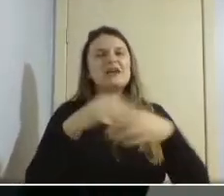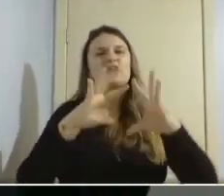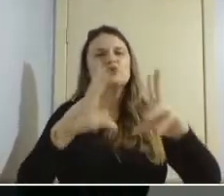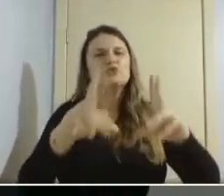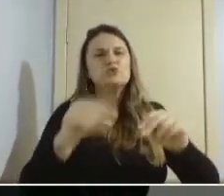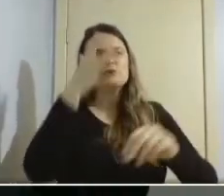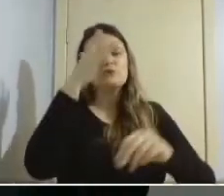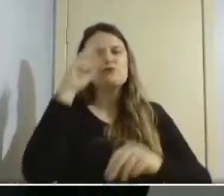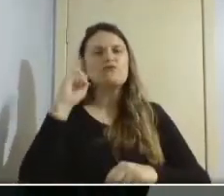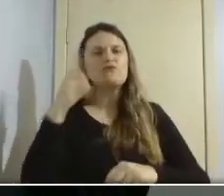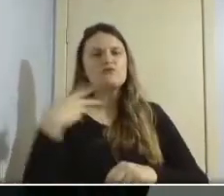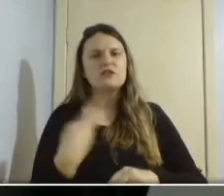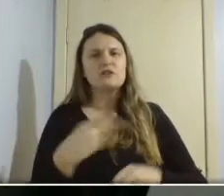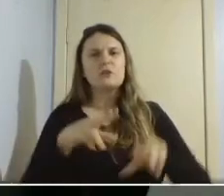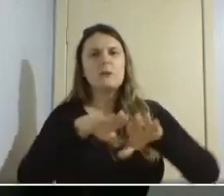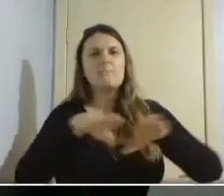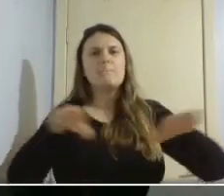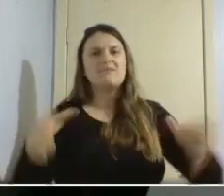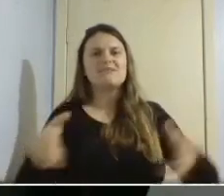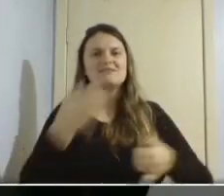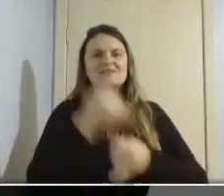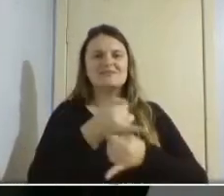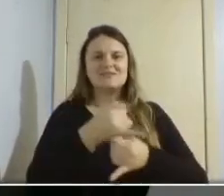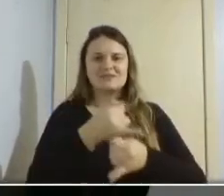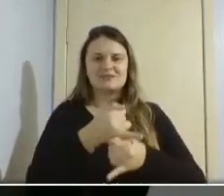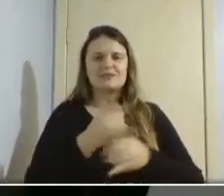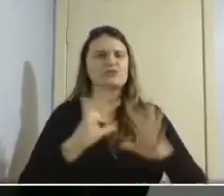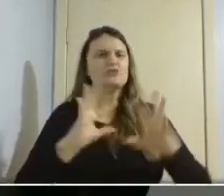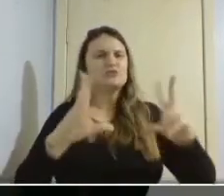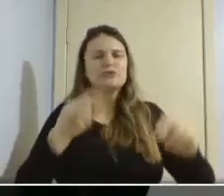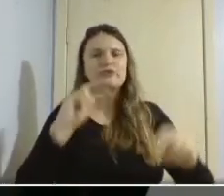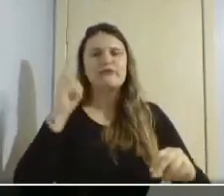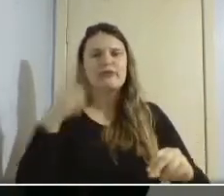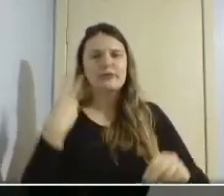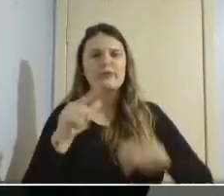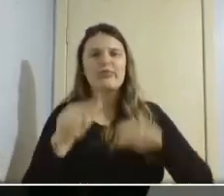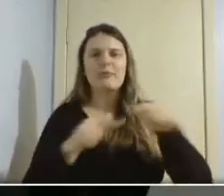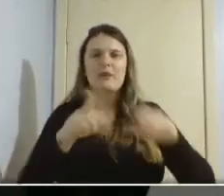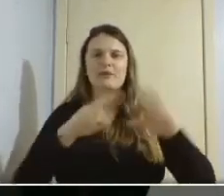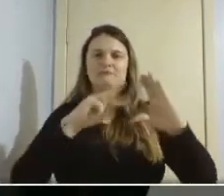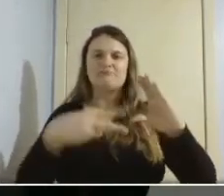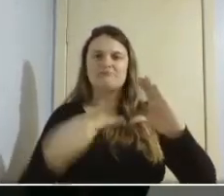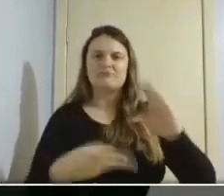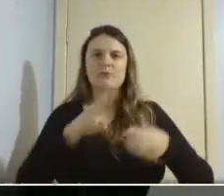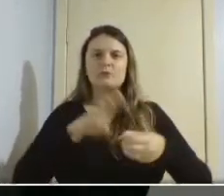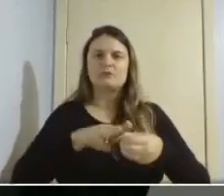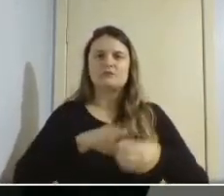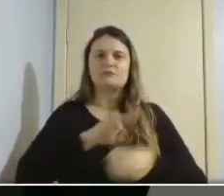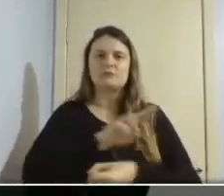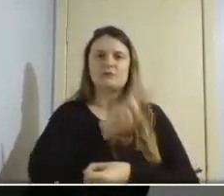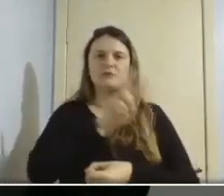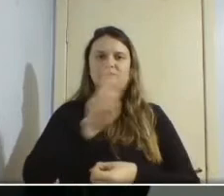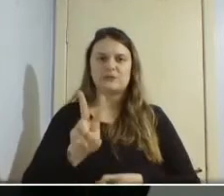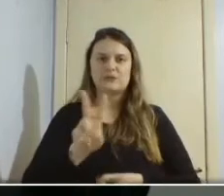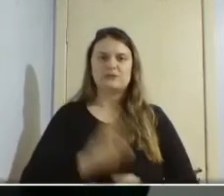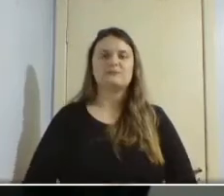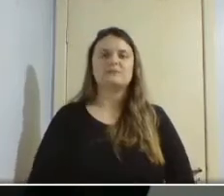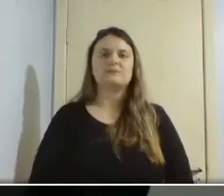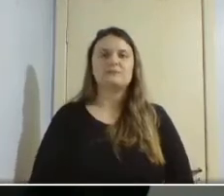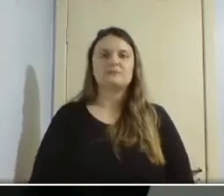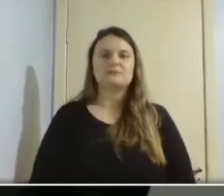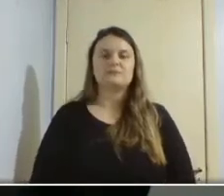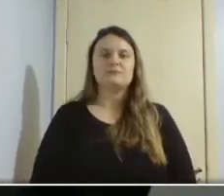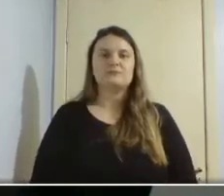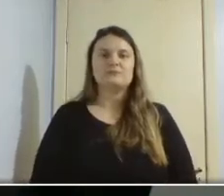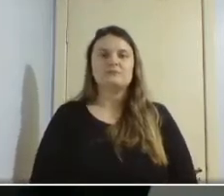também todos os vereadores da Câmara de Vereadores do município de União da Vitória. Me coube, então,